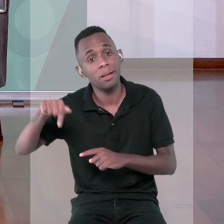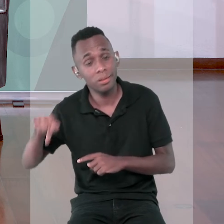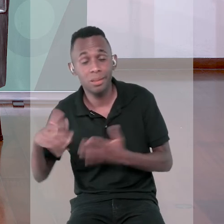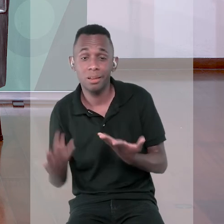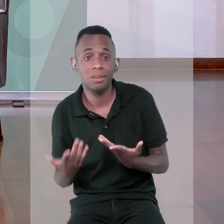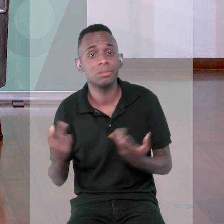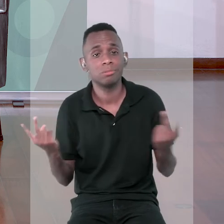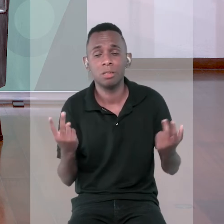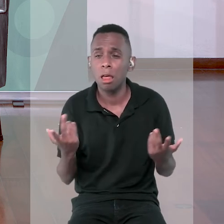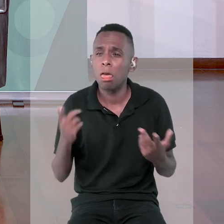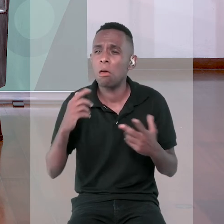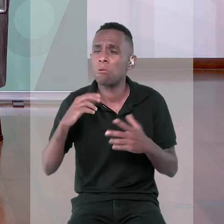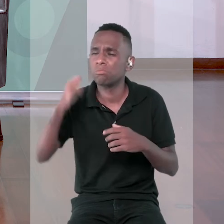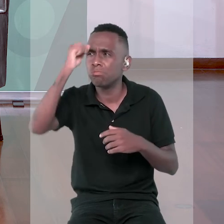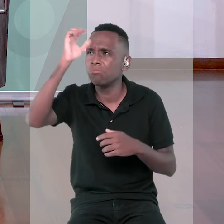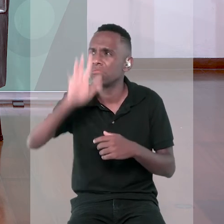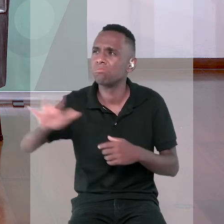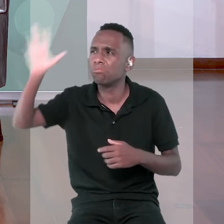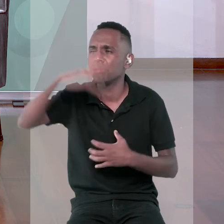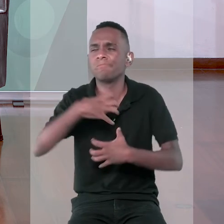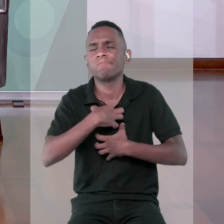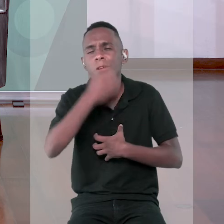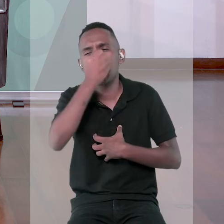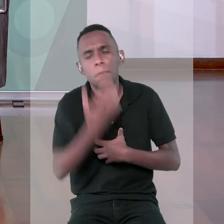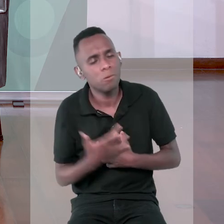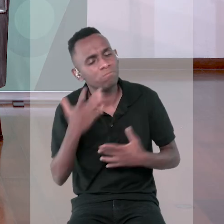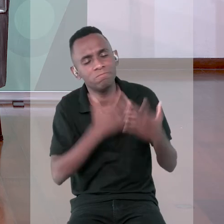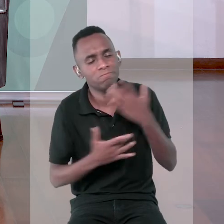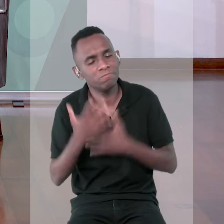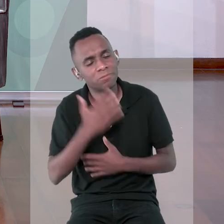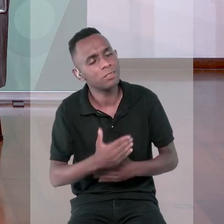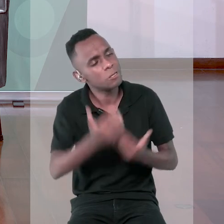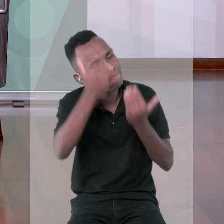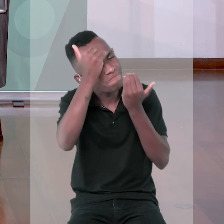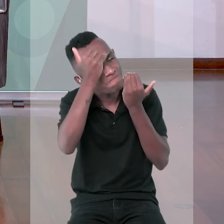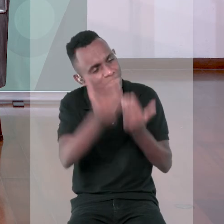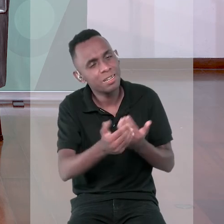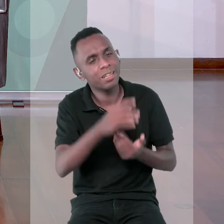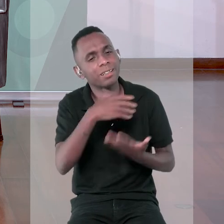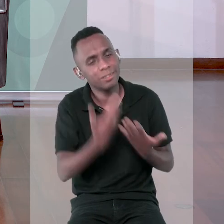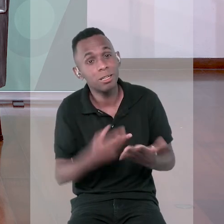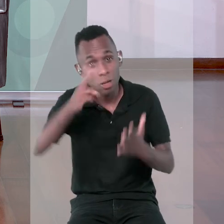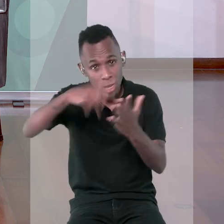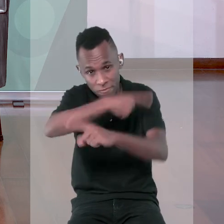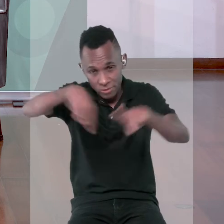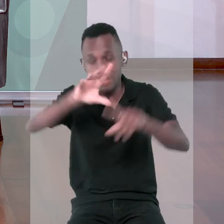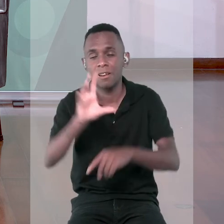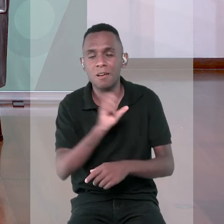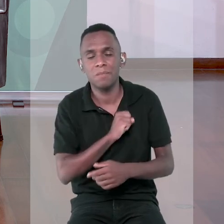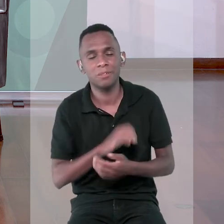e virou uma viagem, uma aventura super prazerosa, uma delícia. Muito obrigada. Leiam que vocês vão